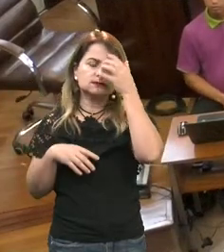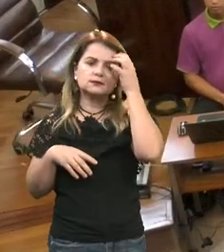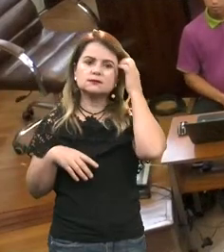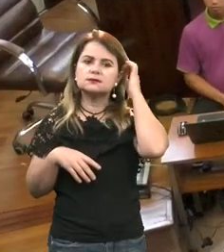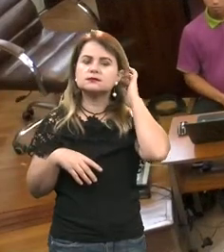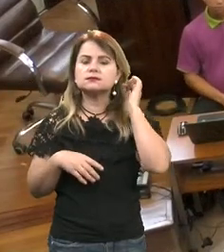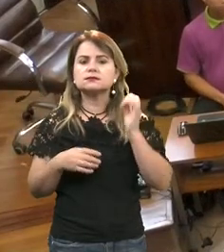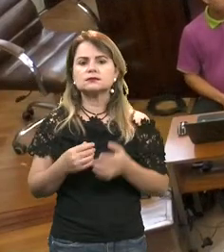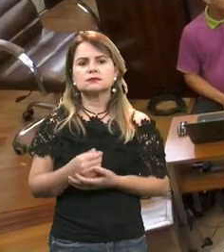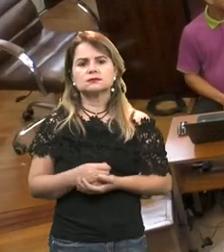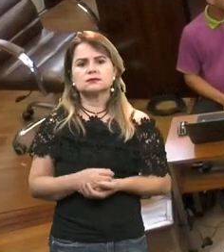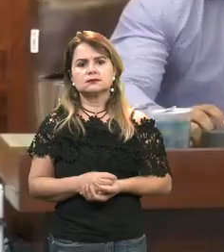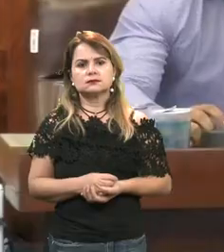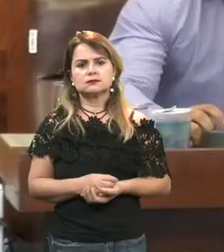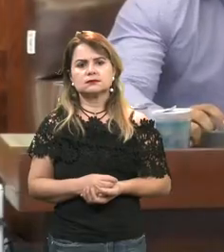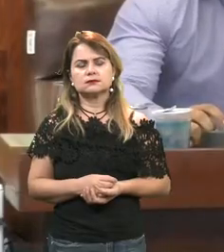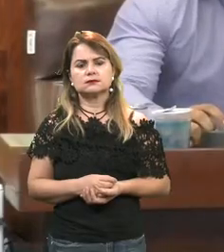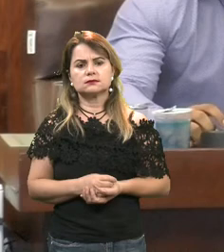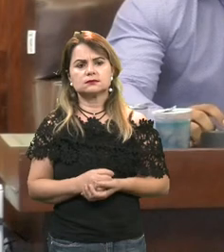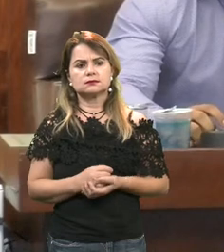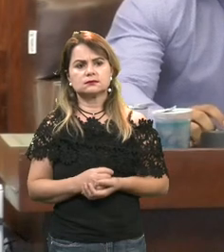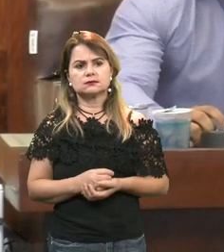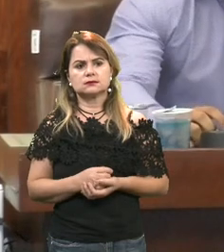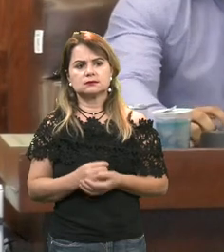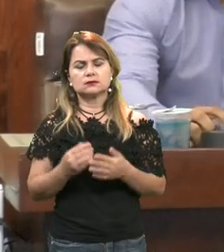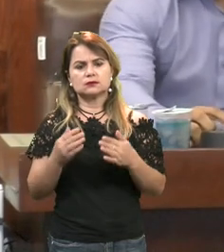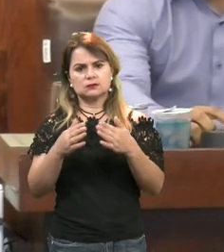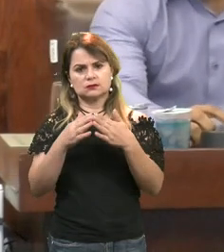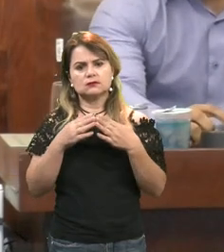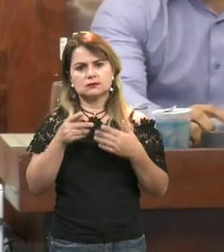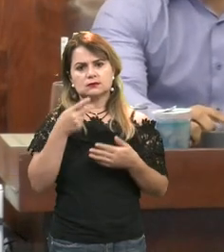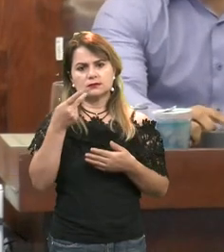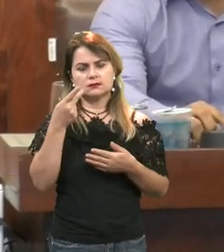Se eu puder só contribuir, presidente, um pouquinho. Presidente, só para concluir aqui.